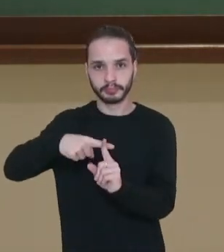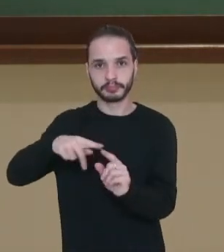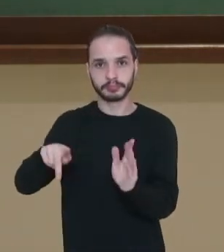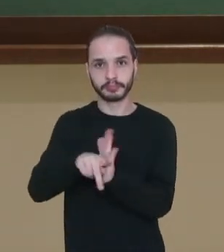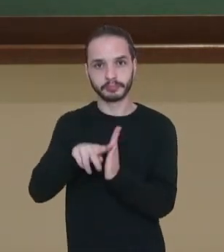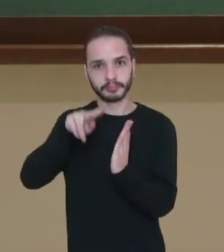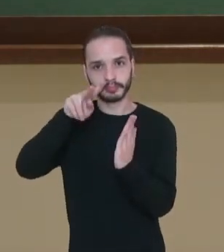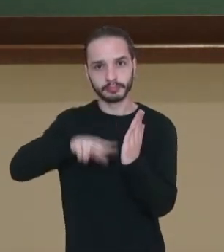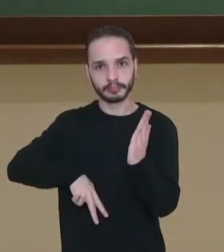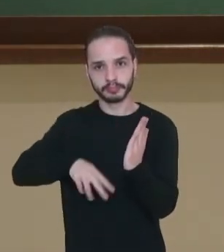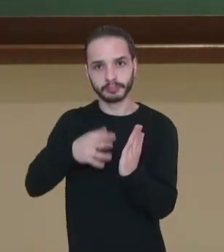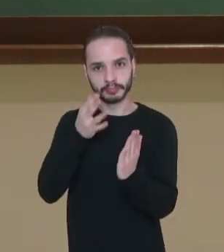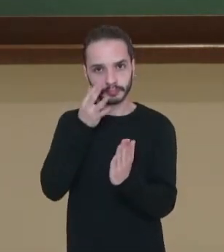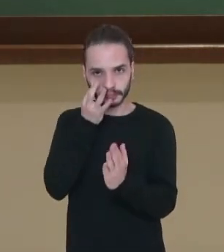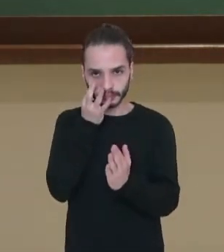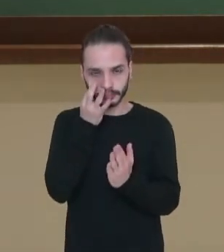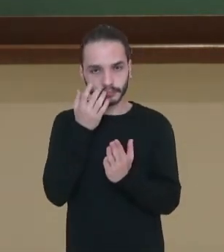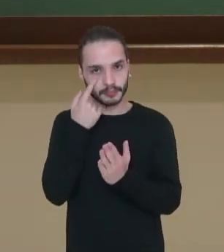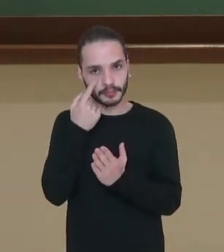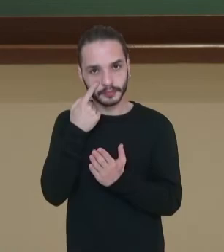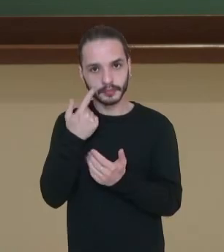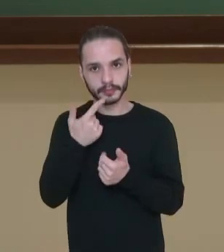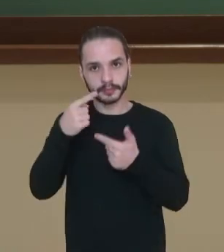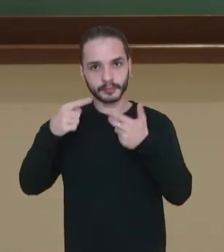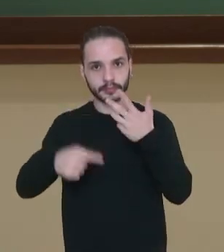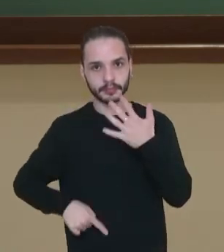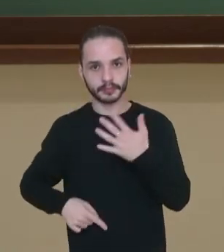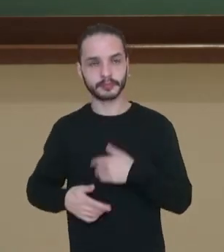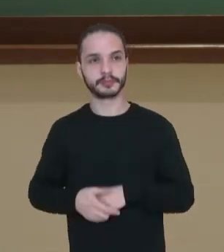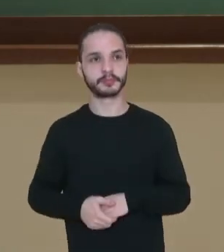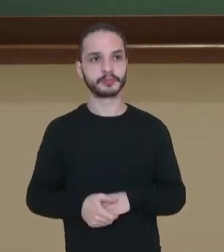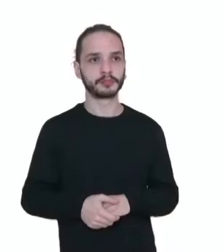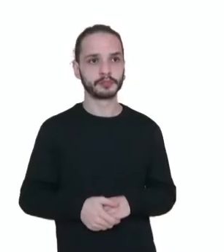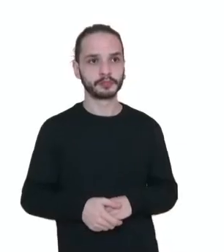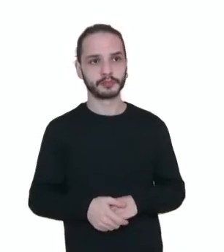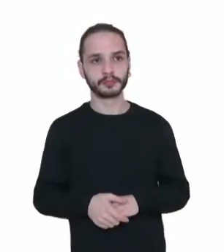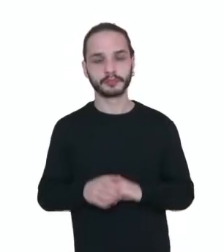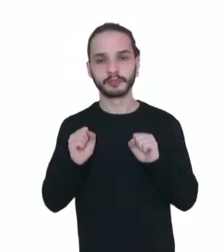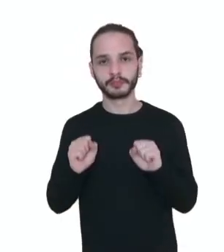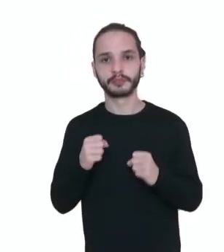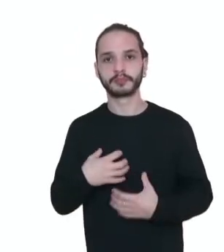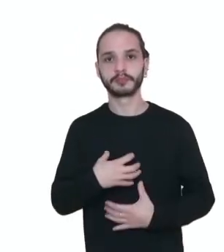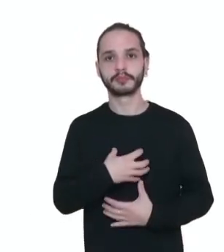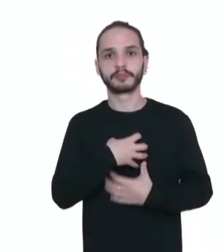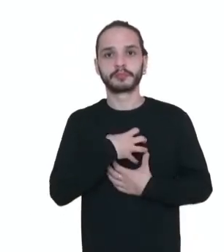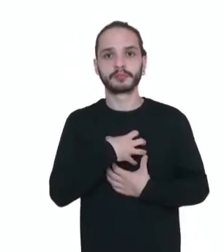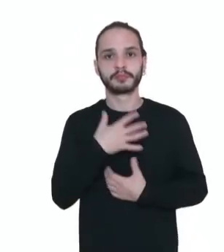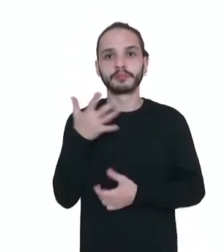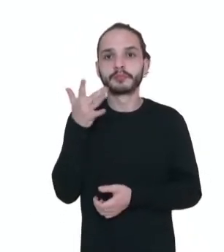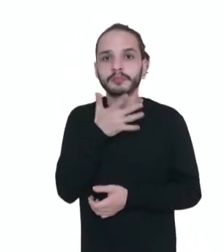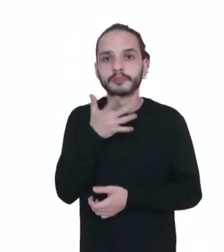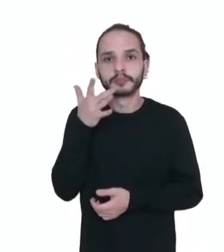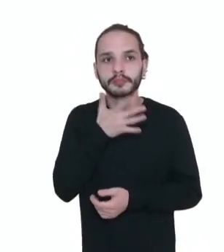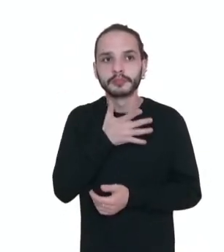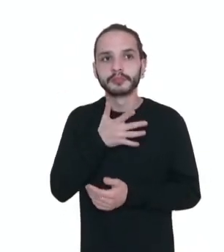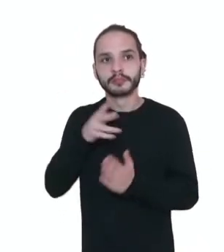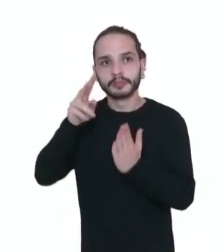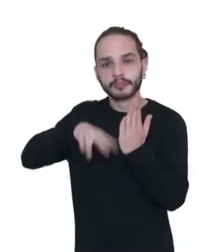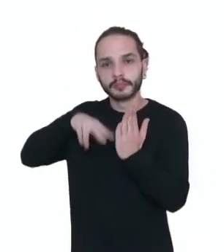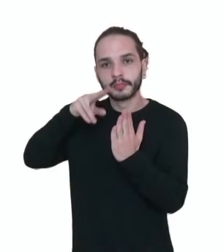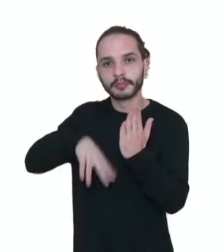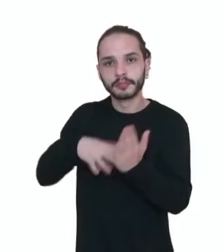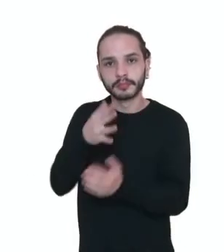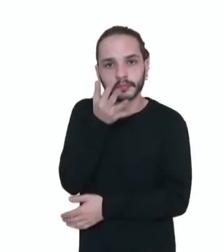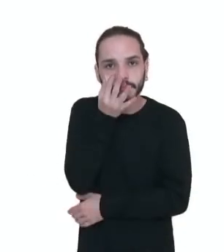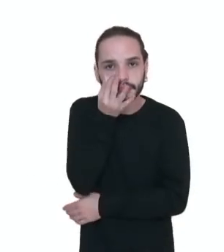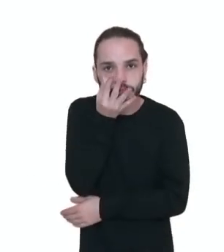Entre outras, vamos ver aqui quais são as outras? Então, a gente pode ter uma sensação agradável de algo físico, né, de